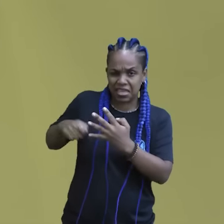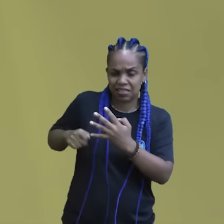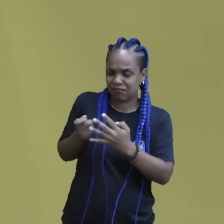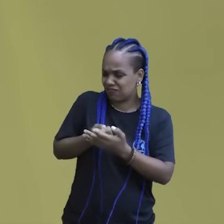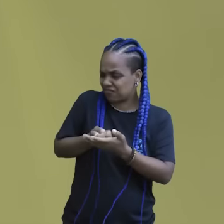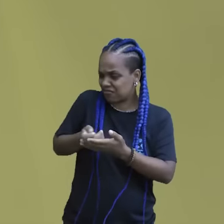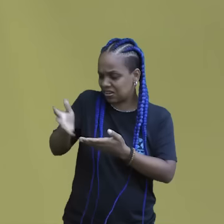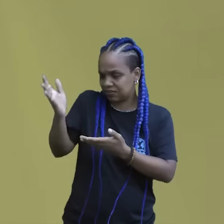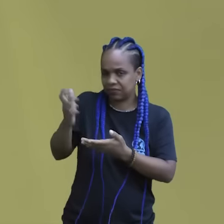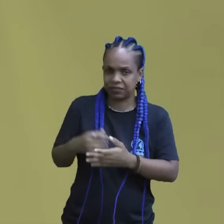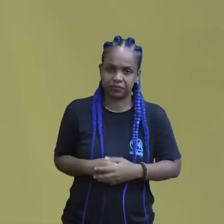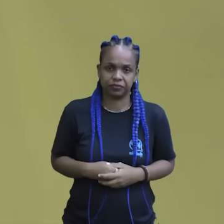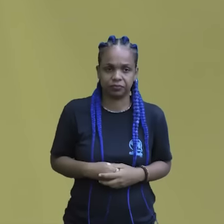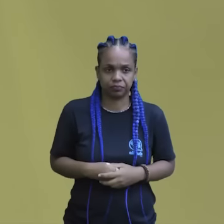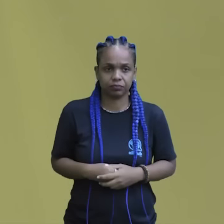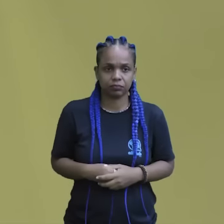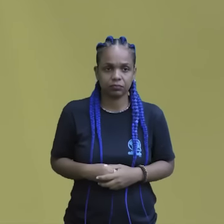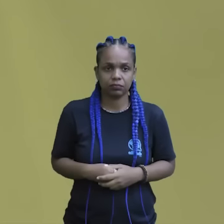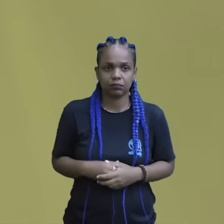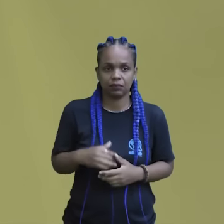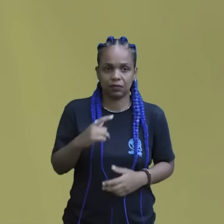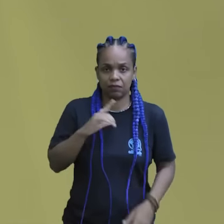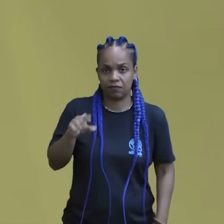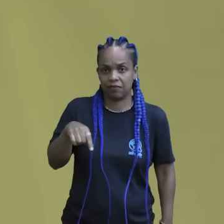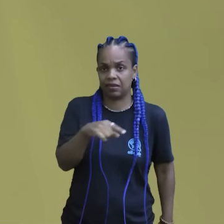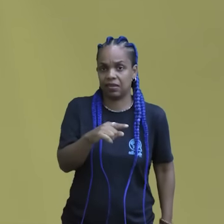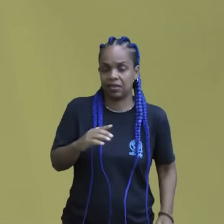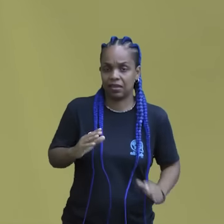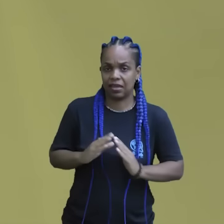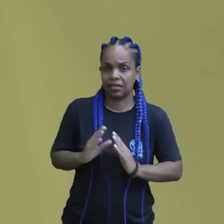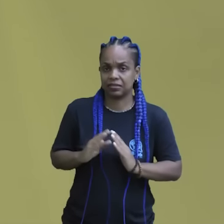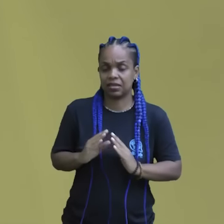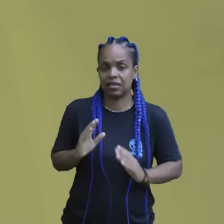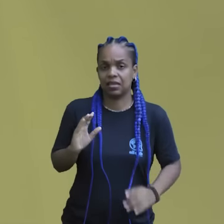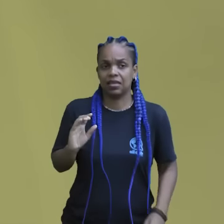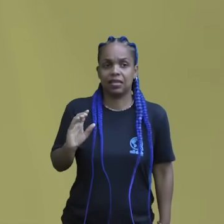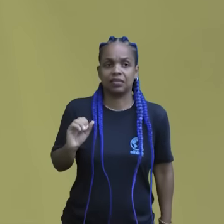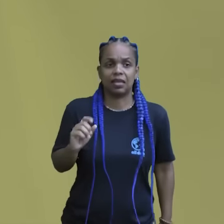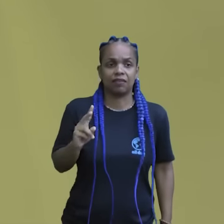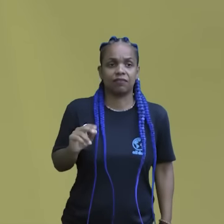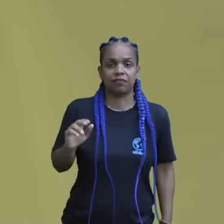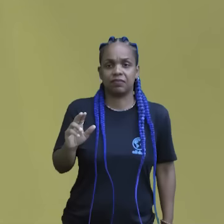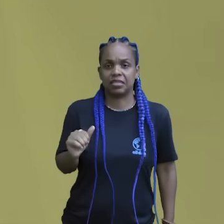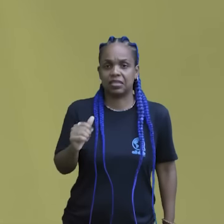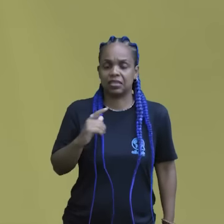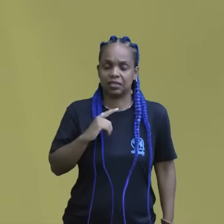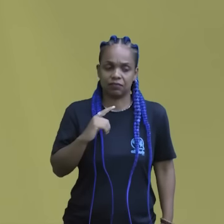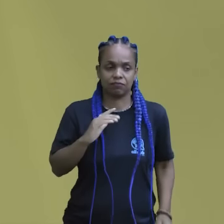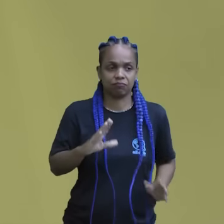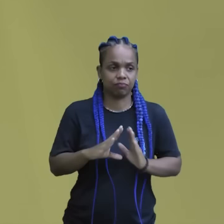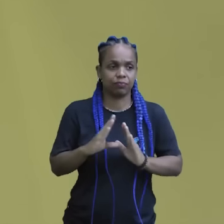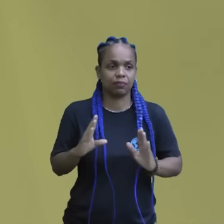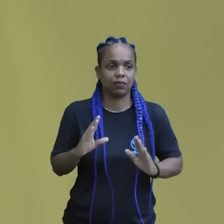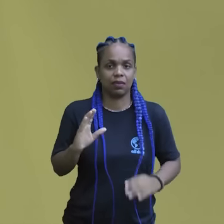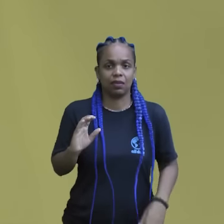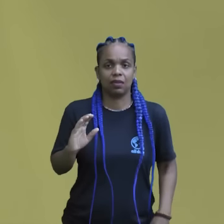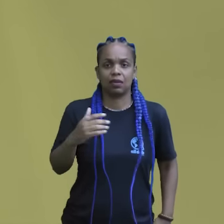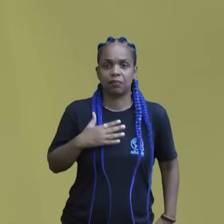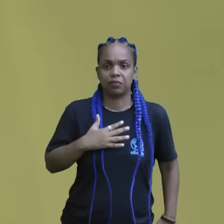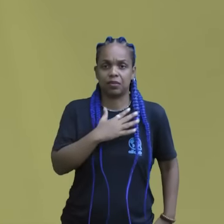do portão do capitão Albuquerque, os meninos gritavam: ó moleque, ó moleque, ó negro,